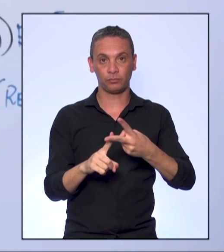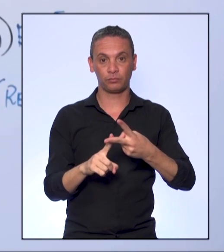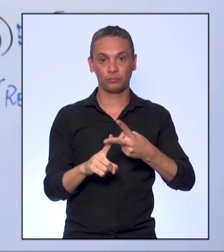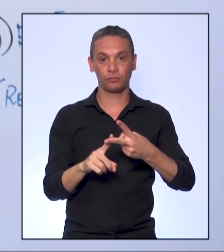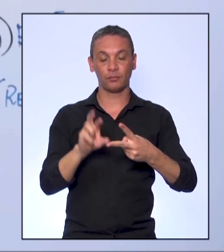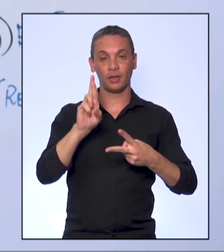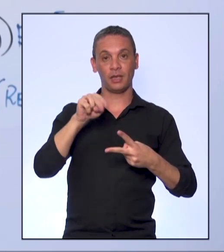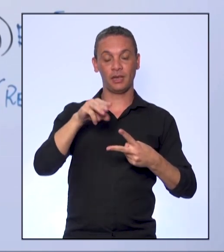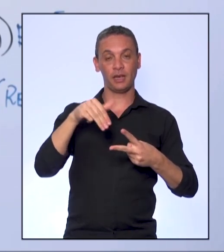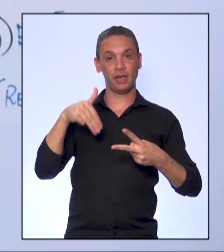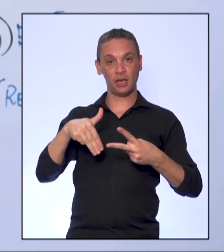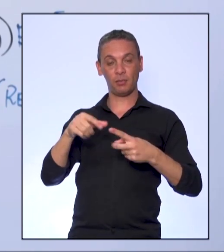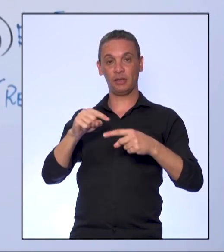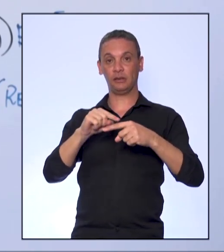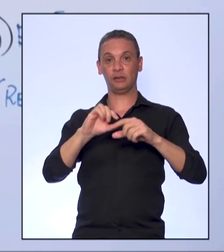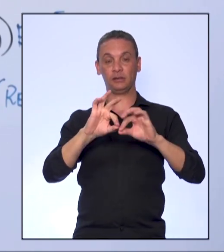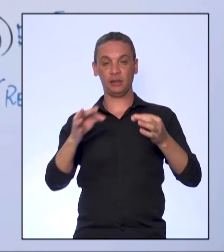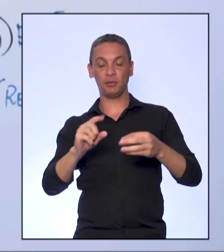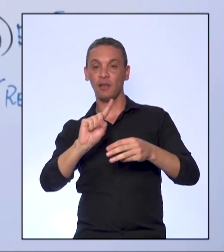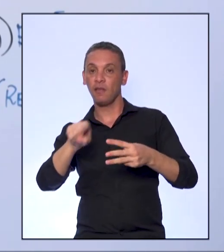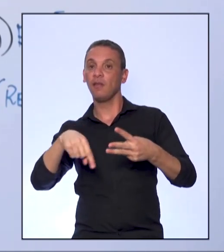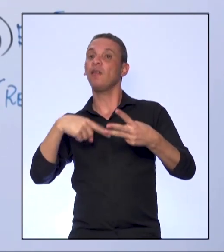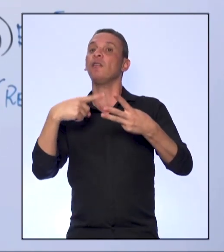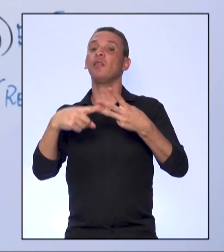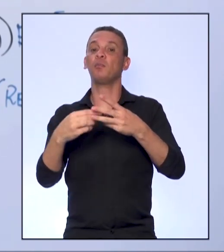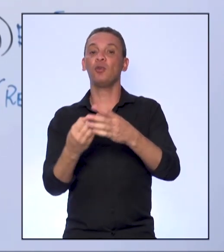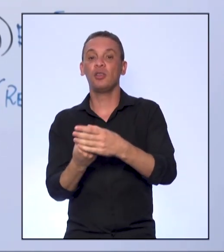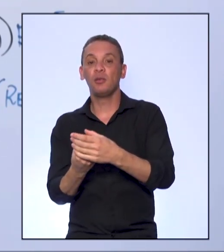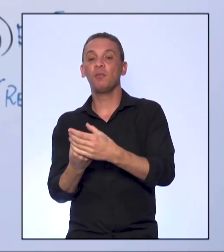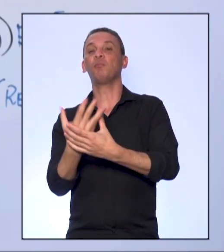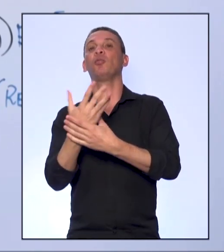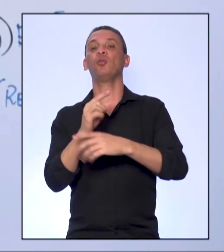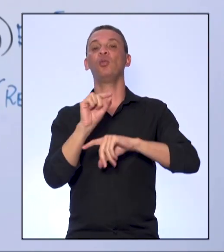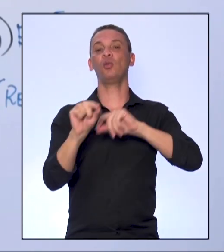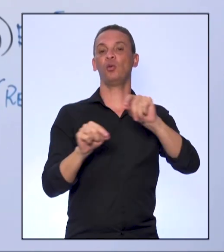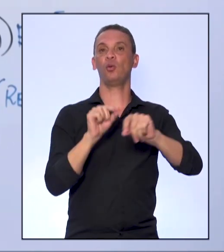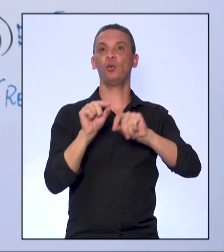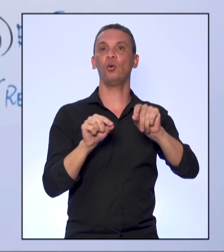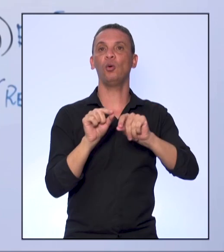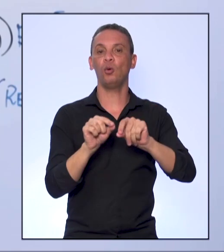produz um de cadeia simples, para depois produzir